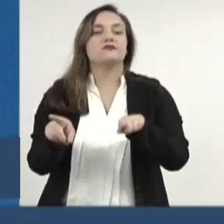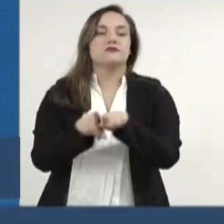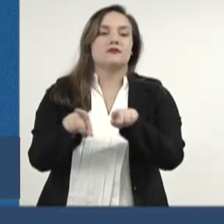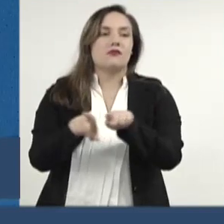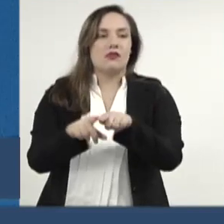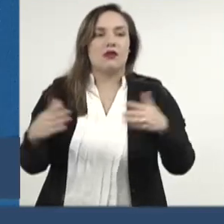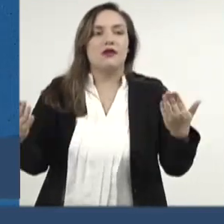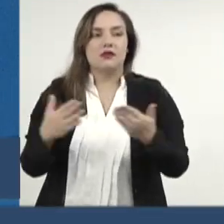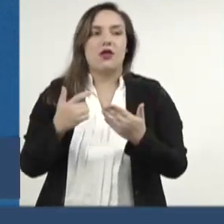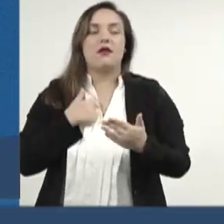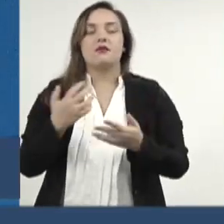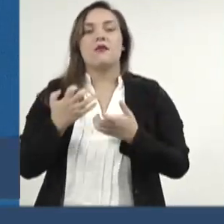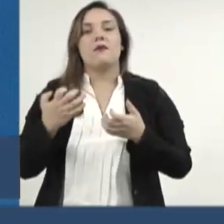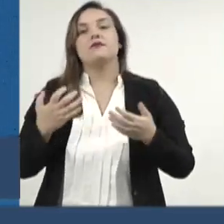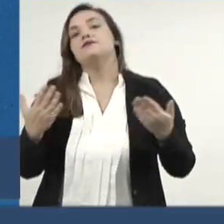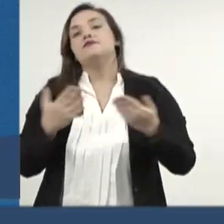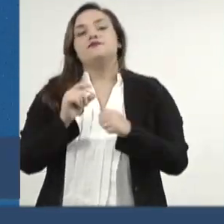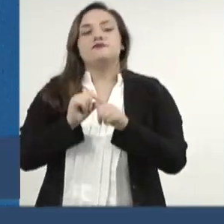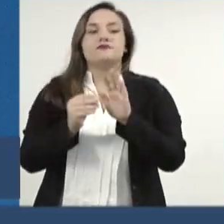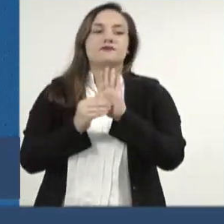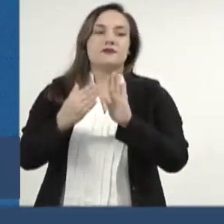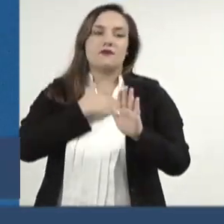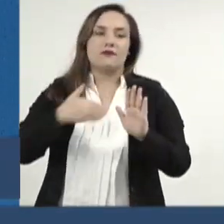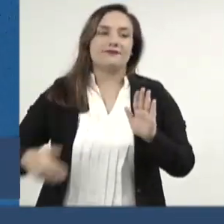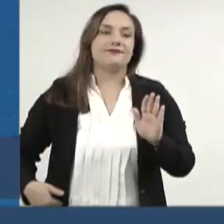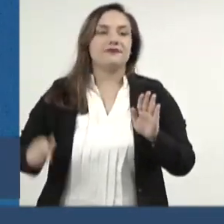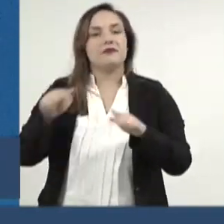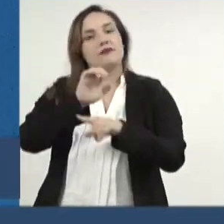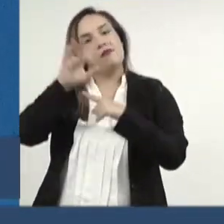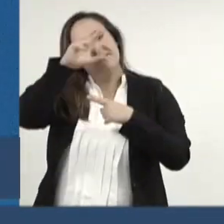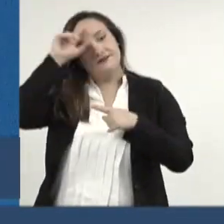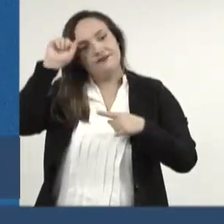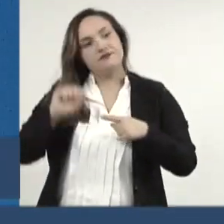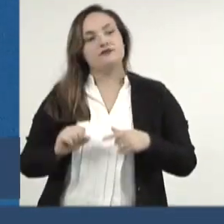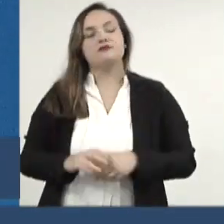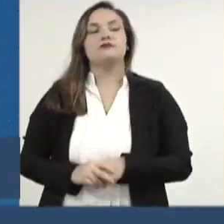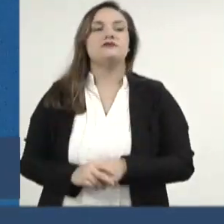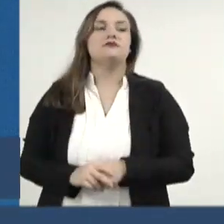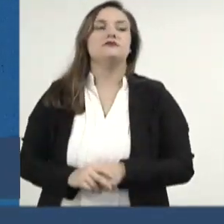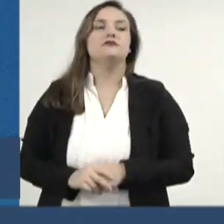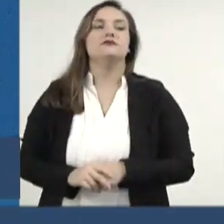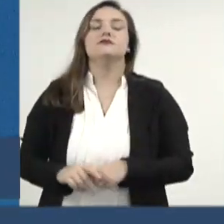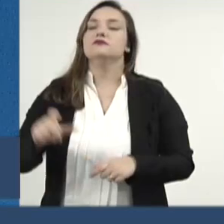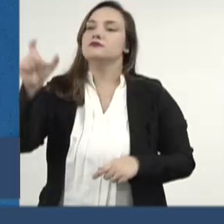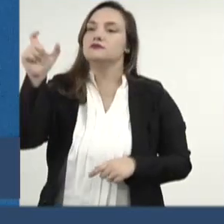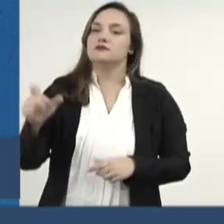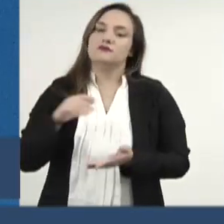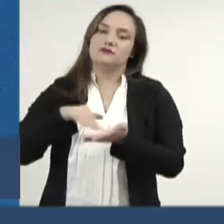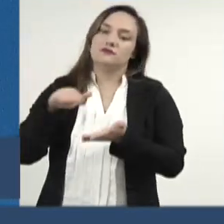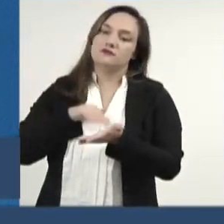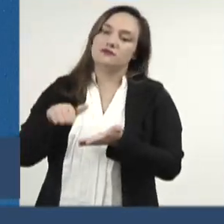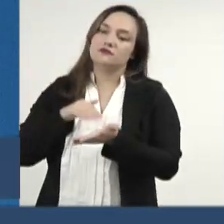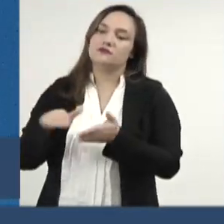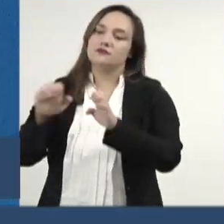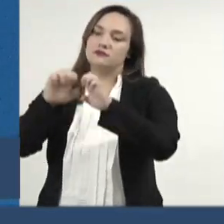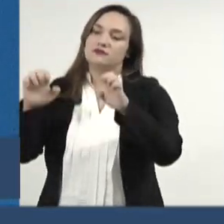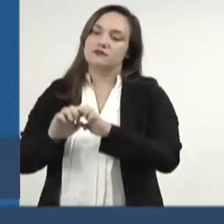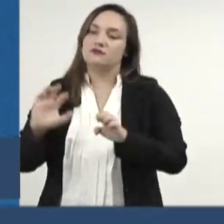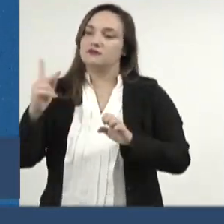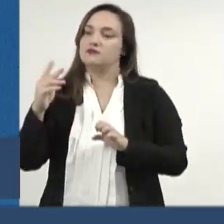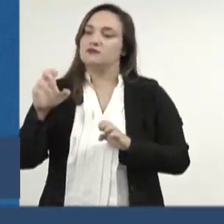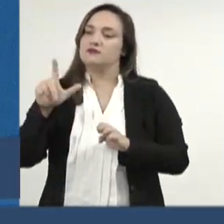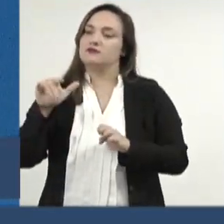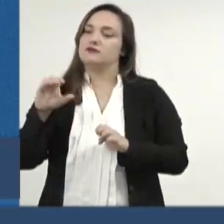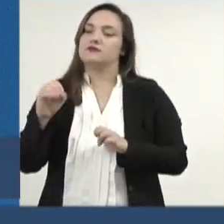estou apresentando uma indicação ao governo de Mato Grosso do Sul, na pessoa do secretário de Infraestrutura, Hélio Pelufo Filho,